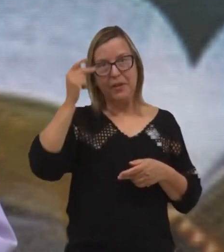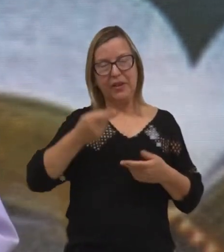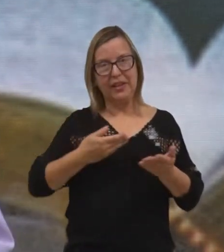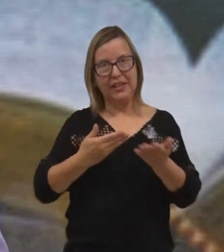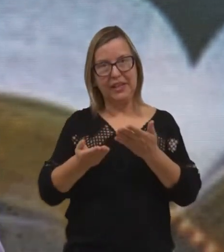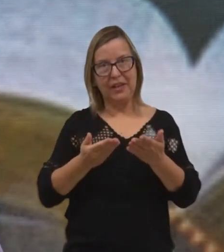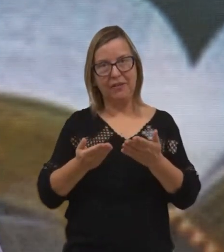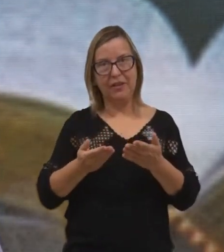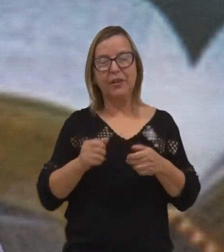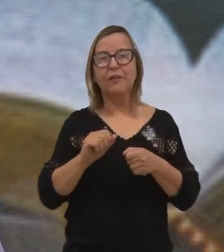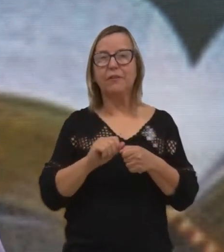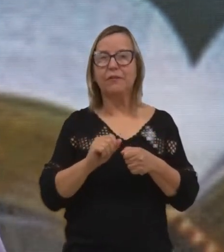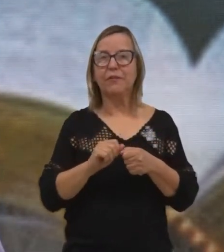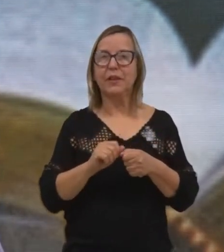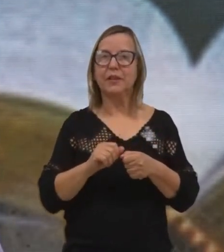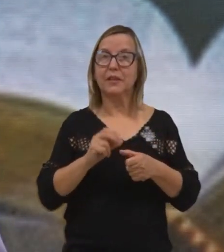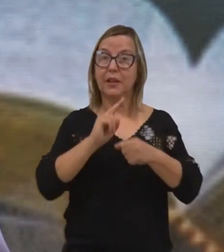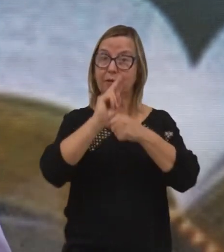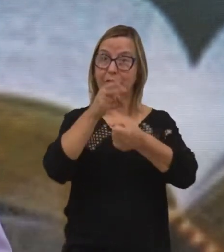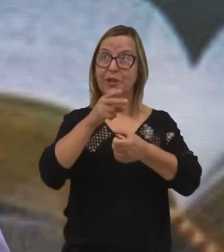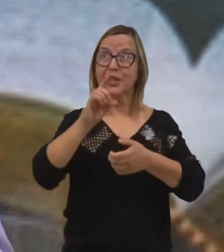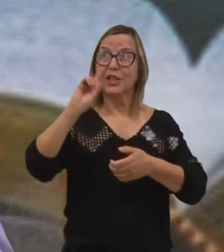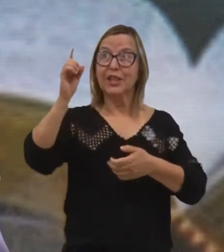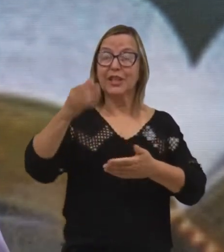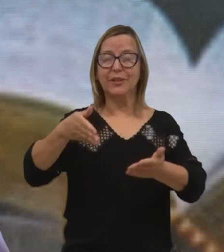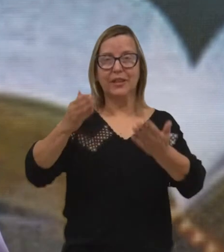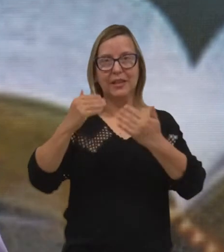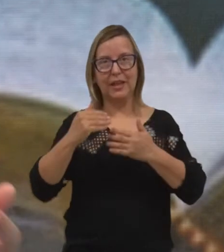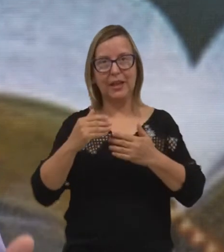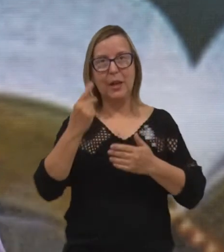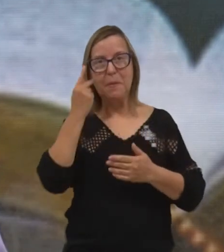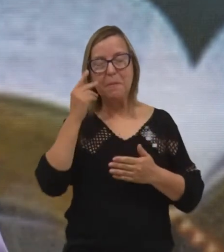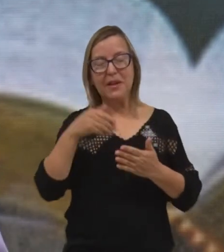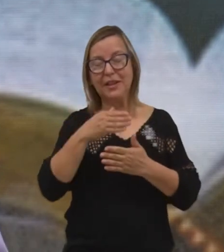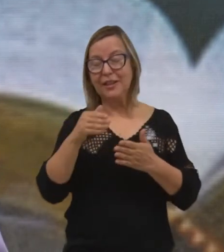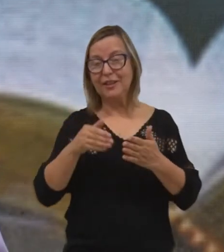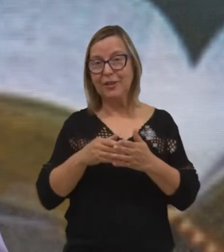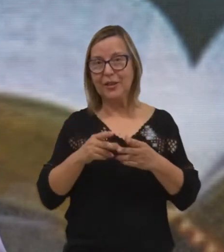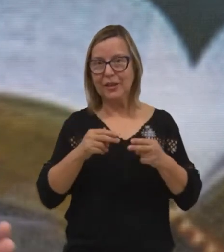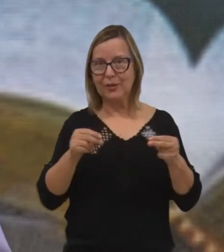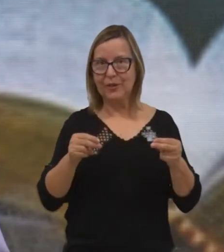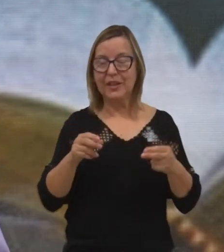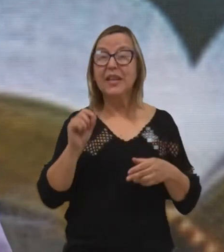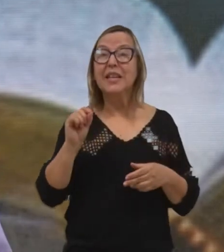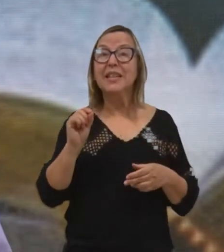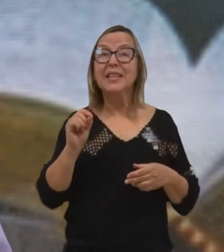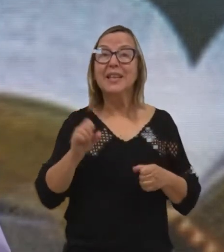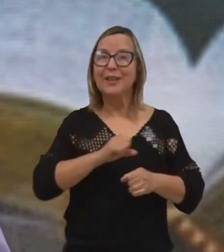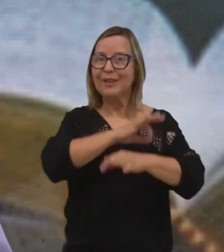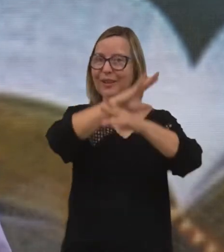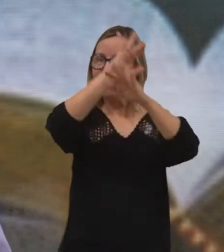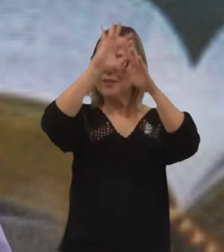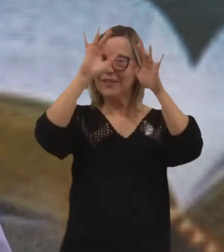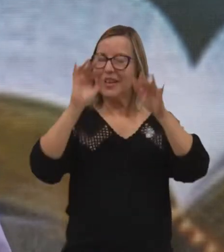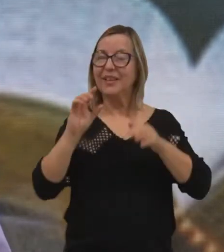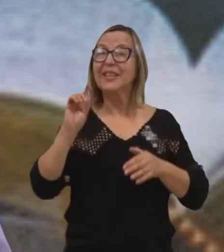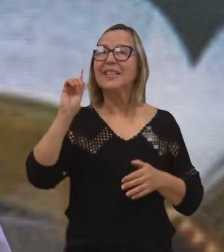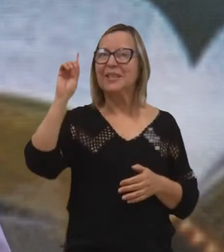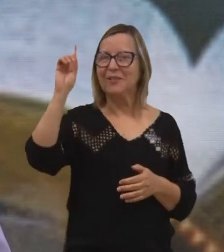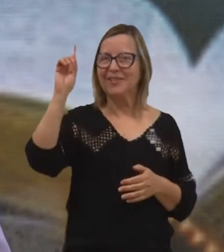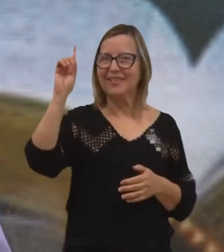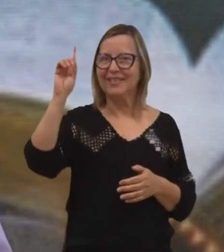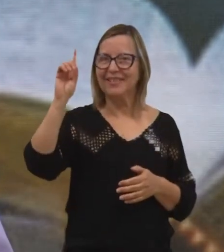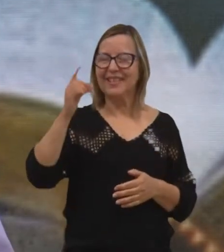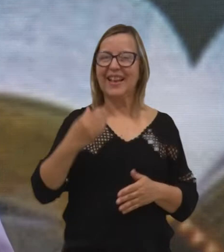De Deus, que supre, para que em todas as coisas, quem seja glorificado? Deus. Deus seja glorificado